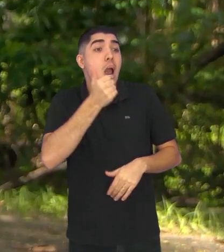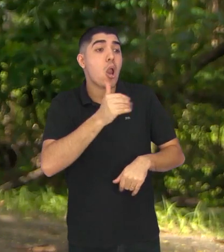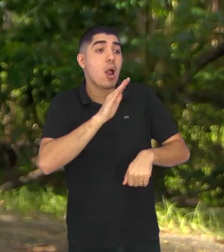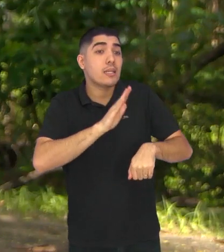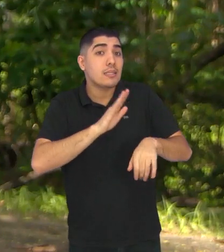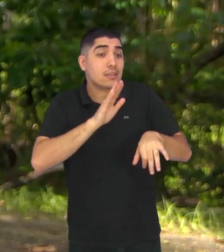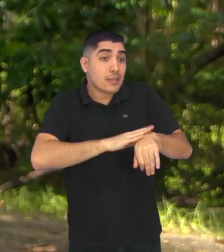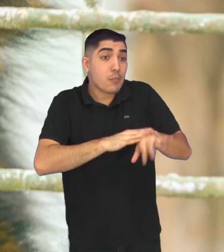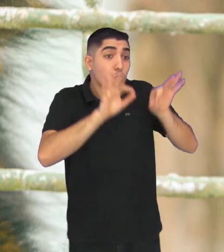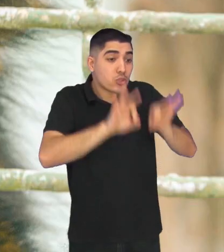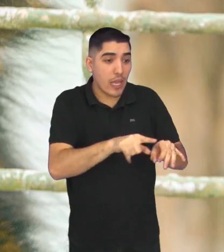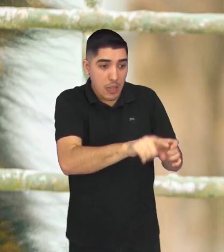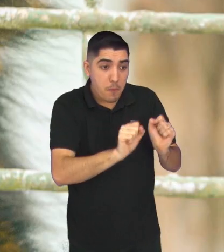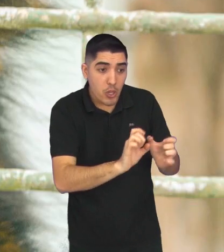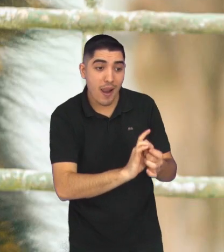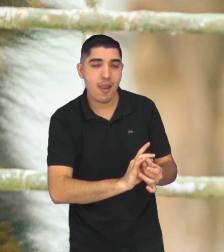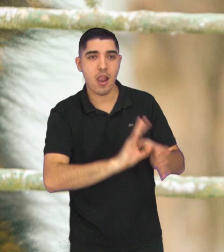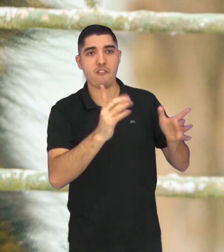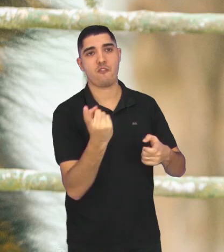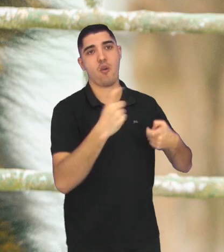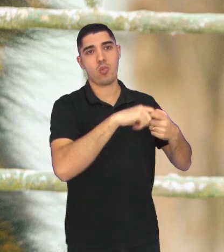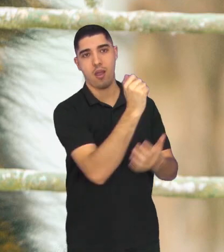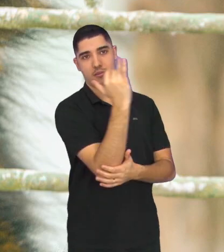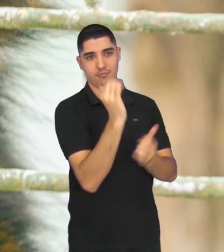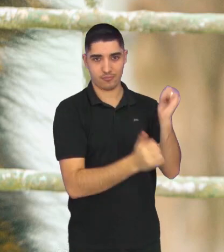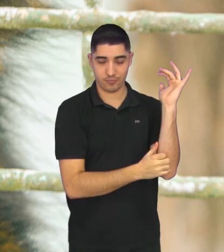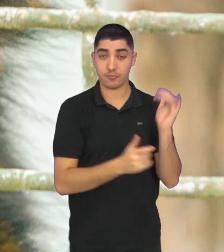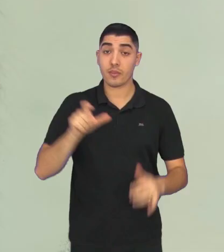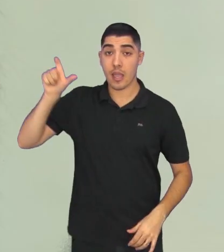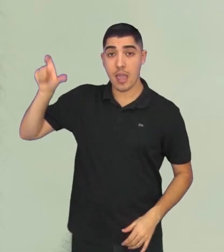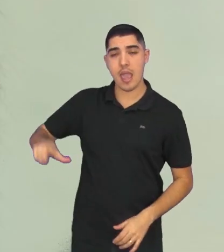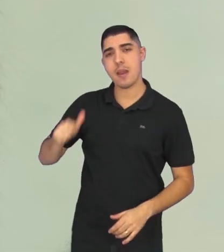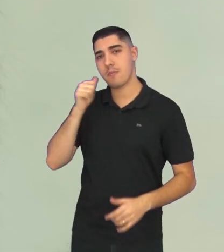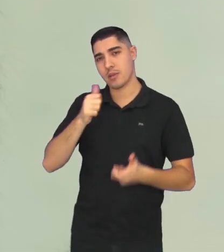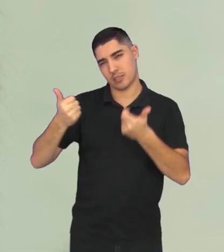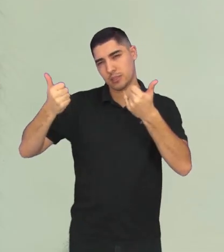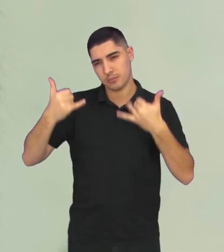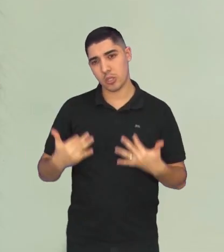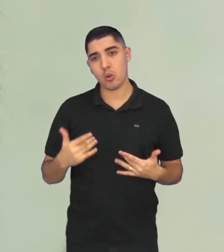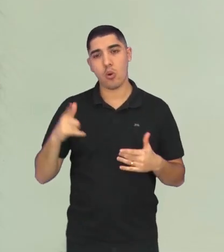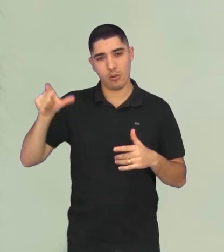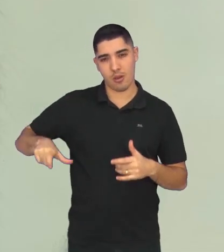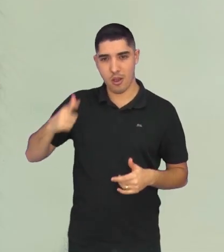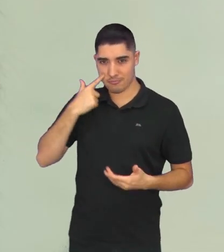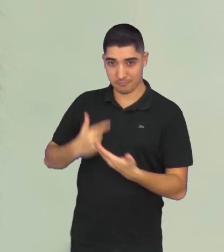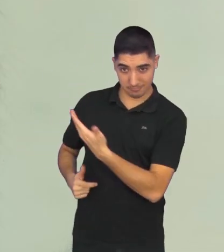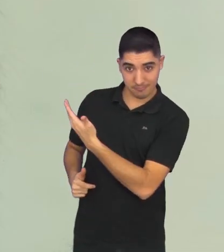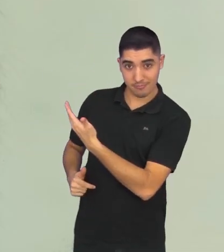realizar essa soltura. Raíris falou ainda sobre um programa de pesquisa com o sagui da